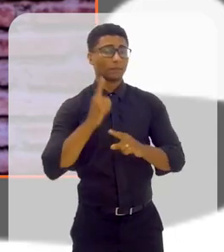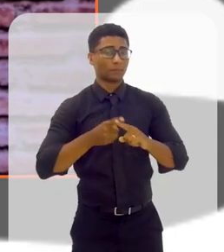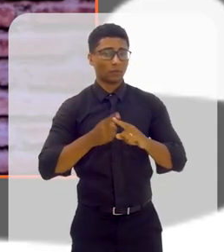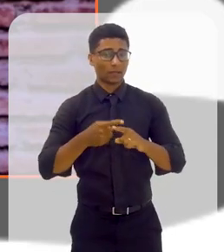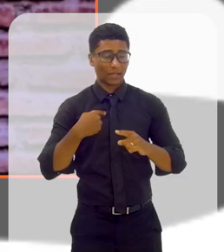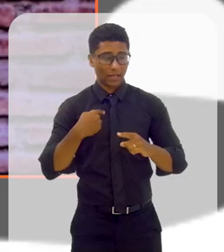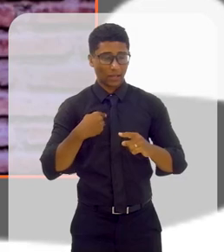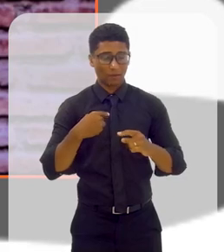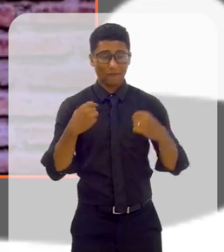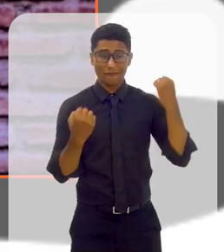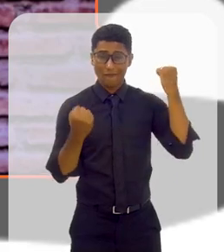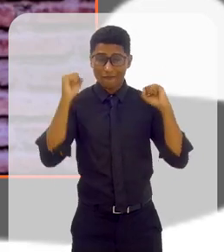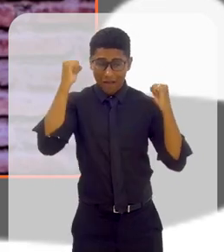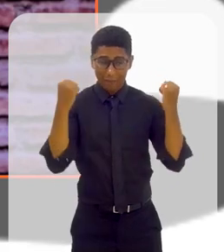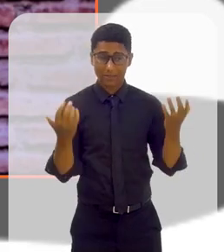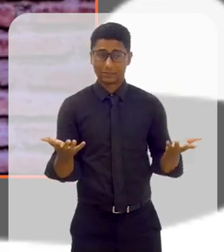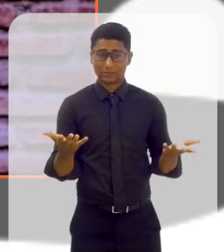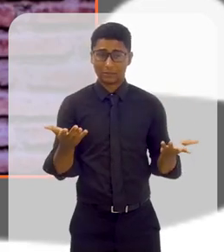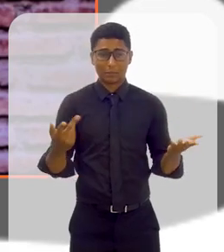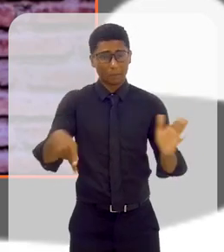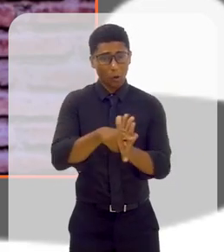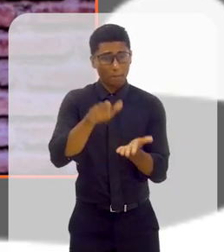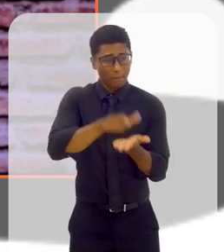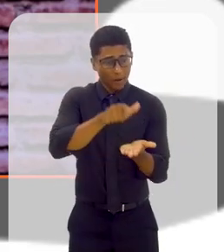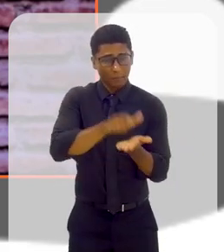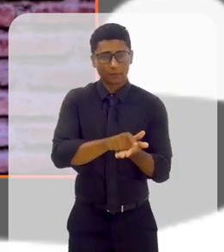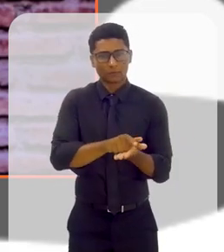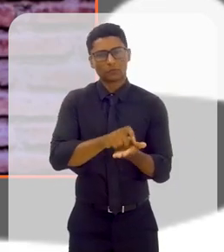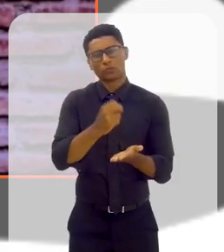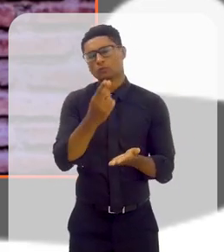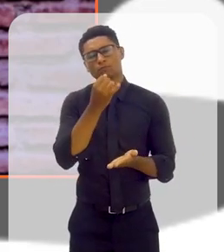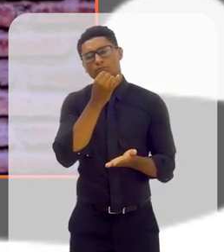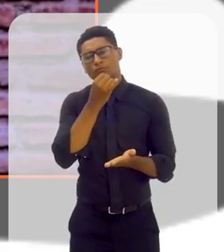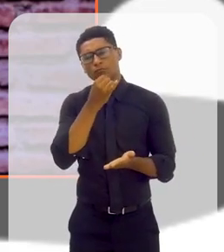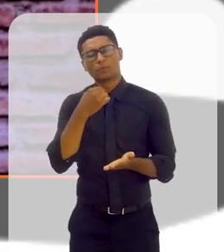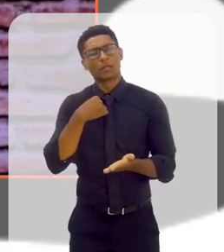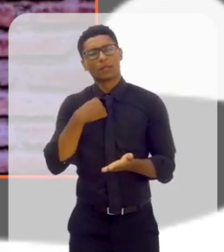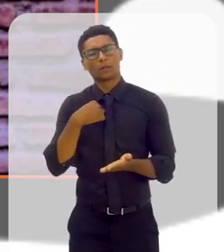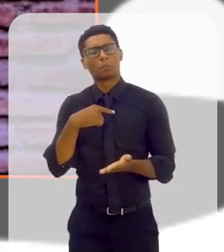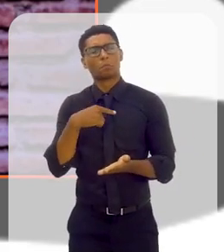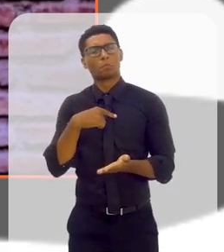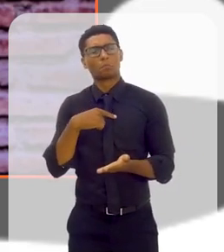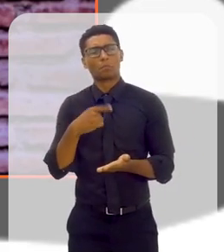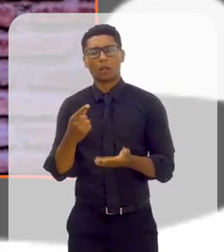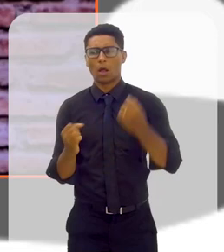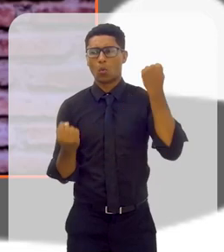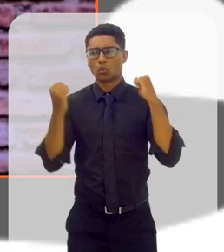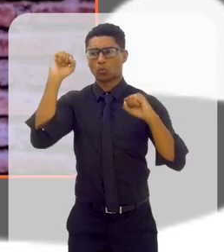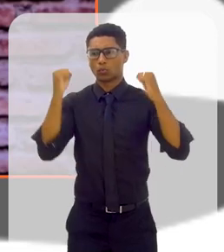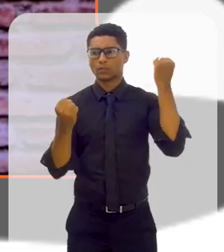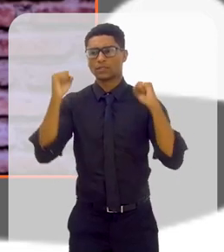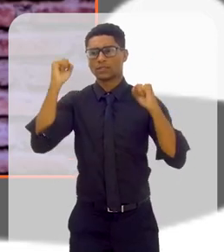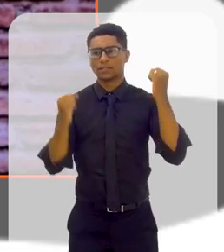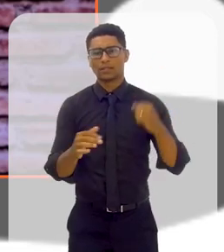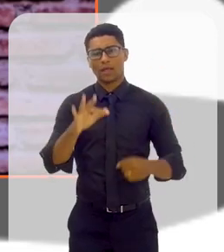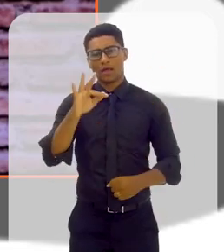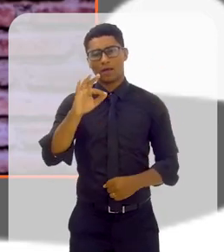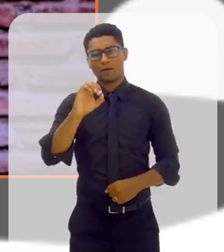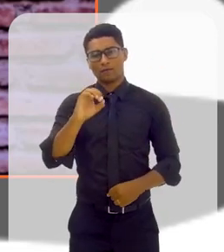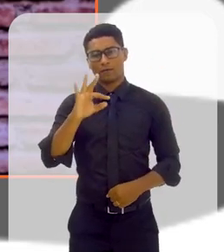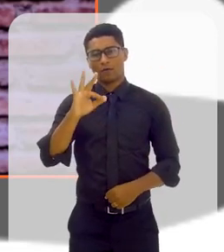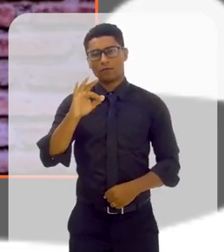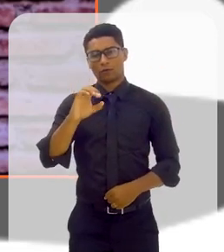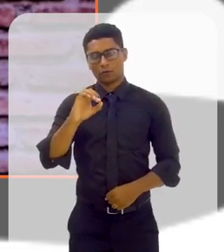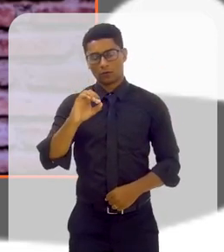tenho uma fábrica e eu faço uma usina fotovoltaica. Isso vai me gerar algum retorno